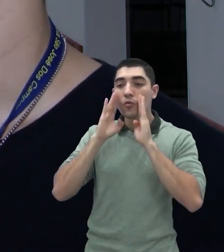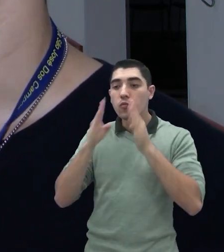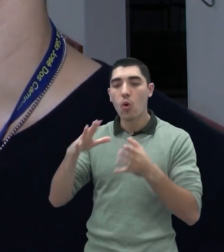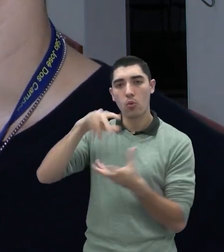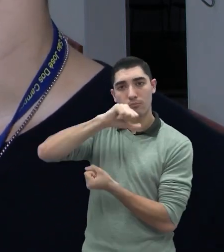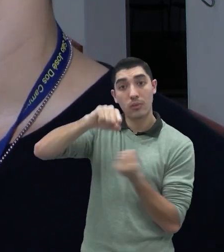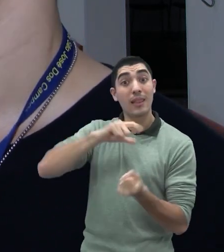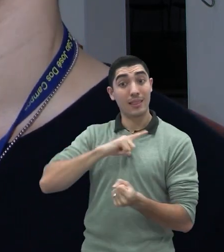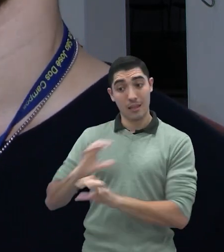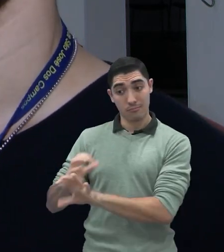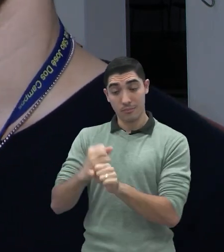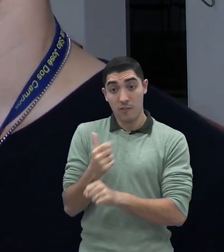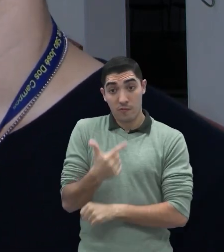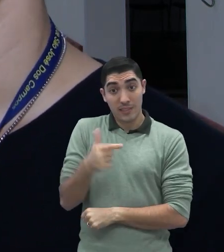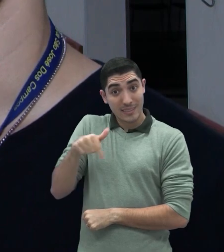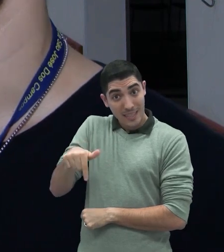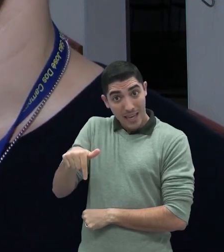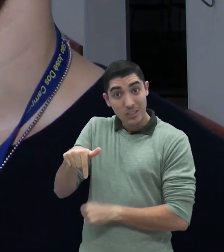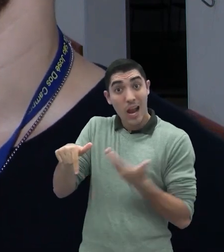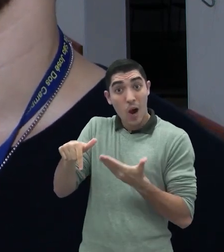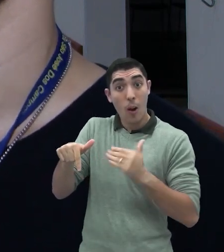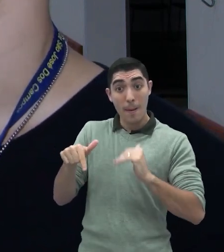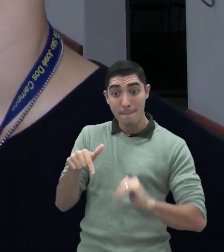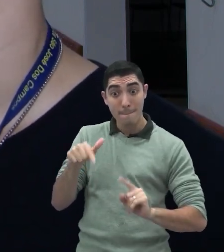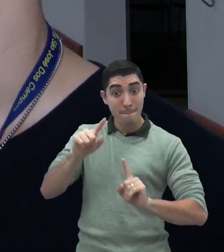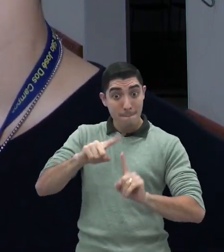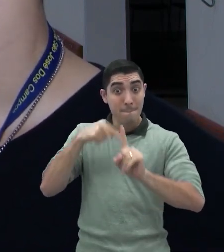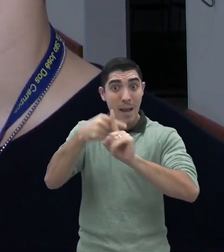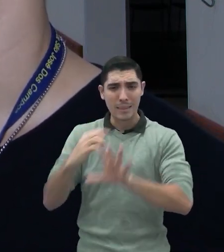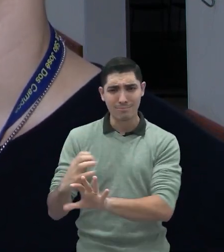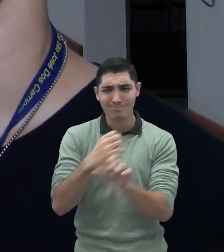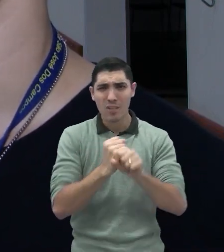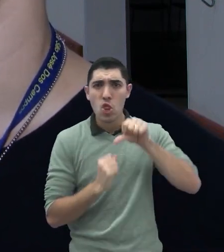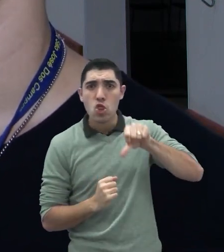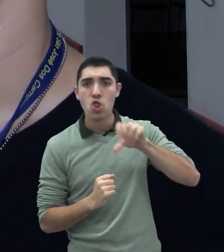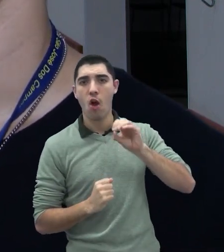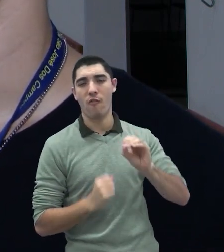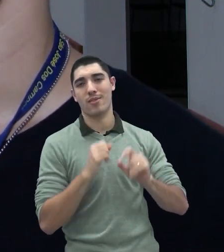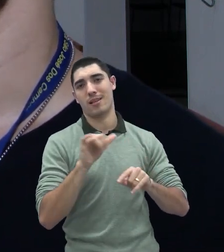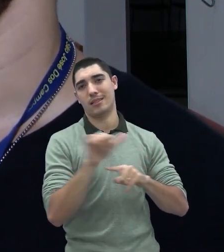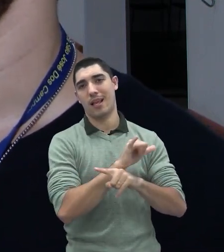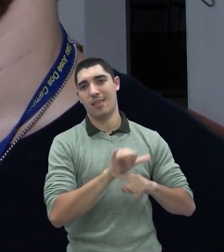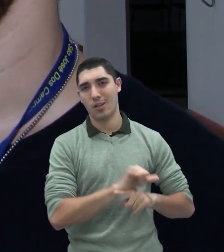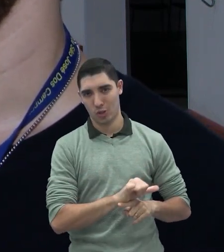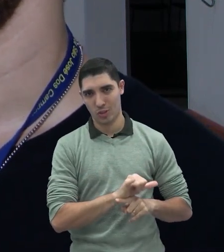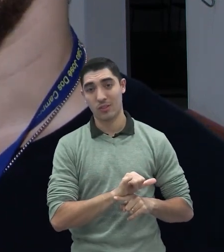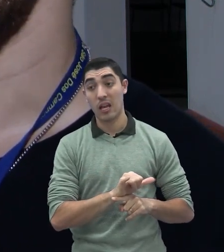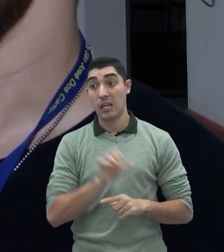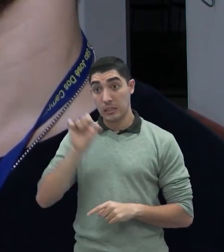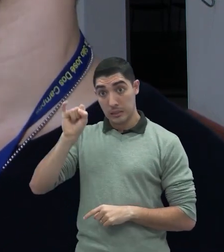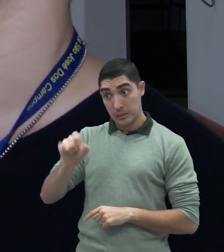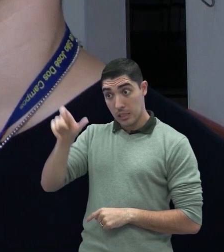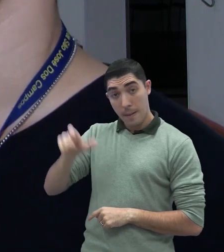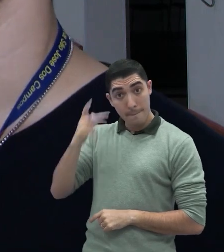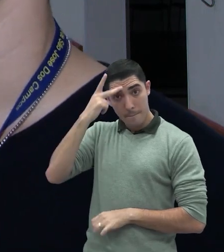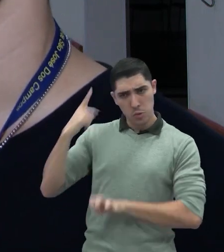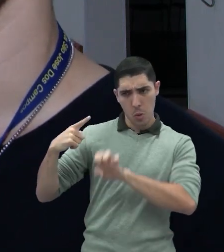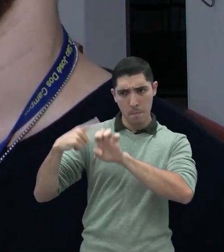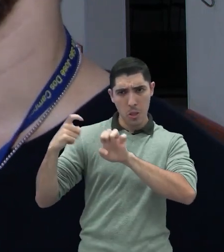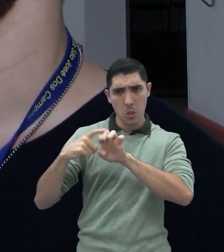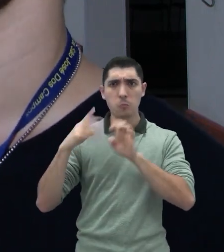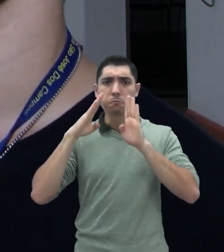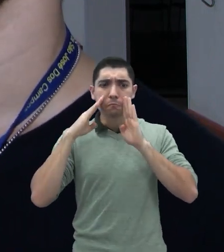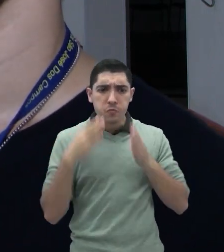sustentabilidade. Hoje nós temos 27 estratégias, estamos aumentando essa proposta para 91 estratégias. Então, o empreendedor que atende essas